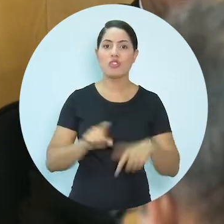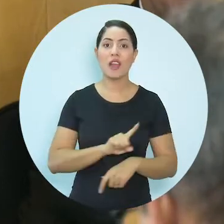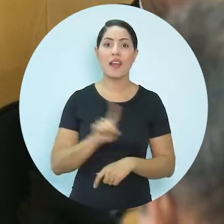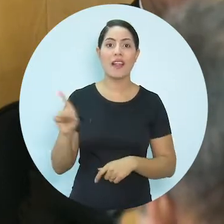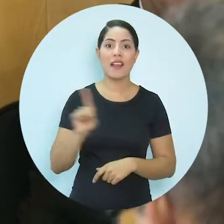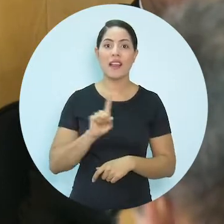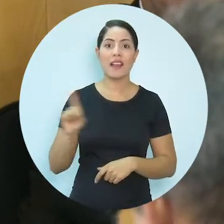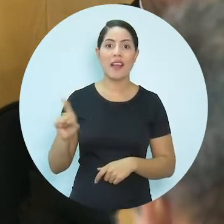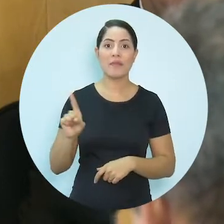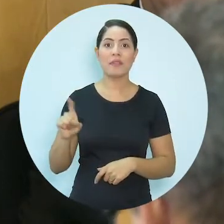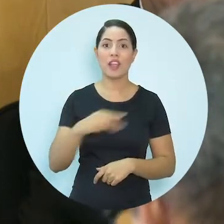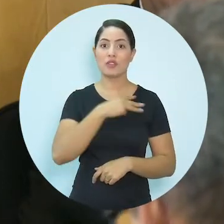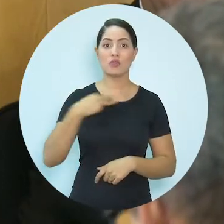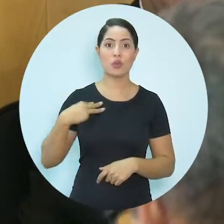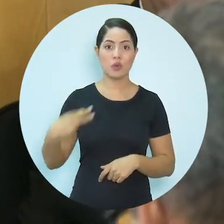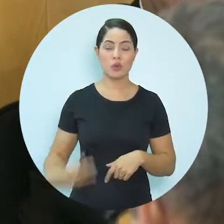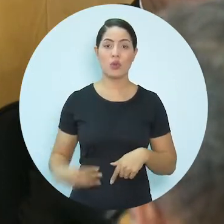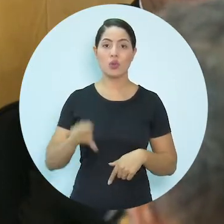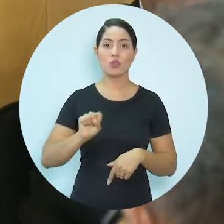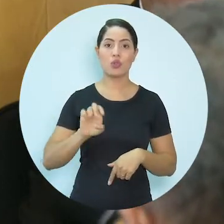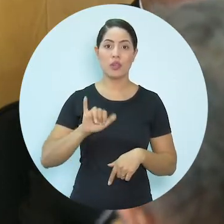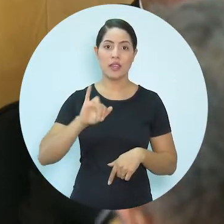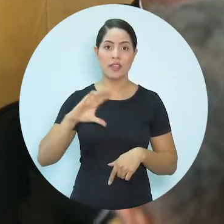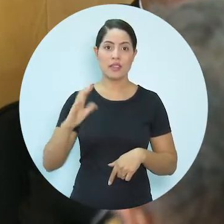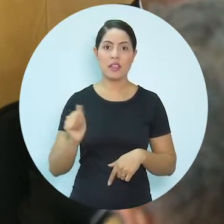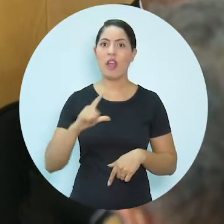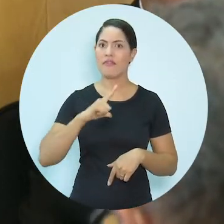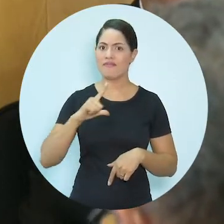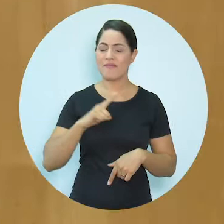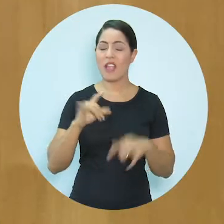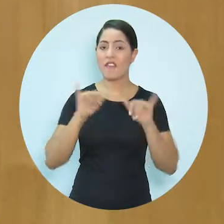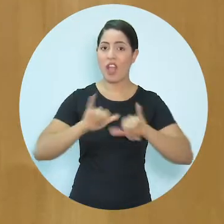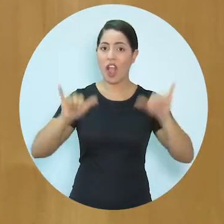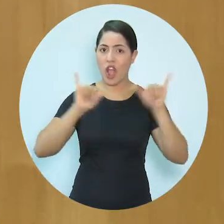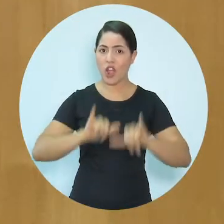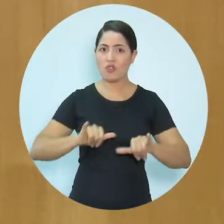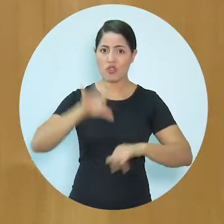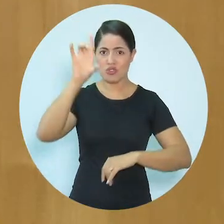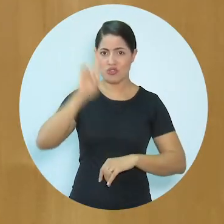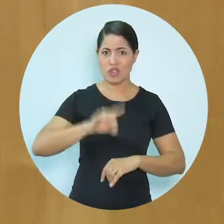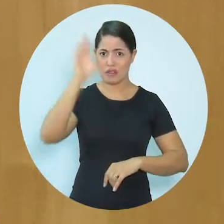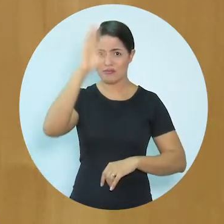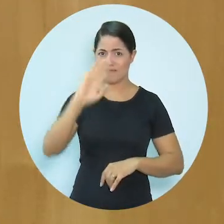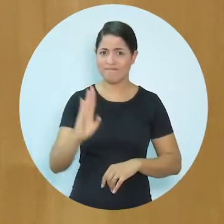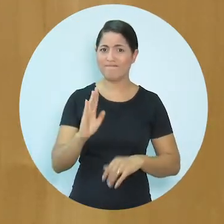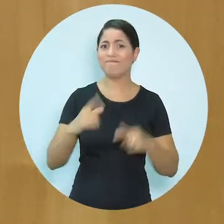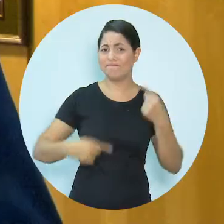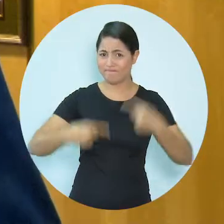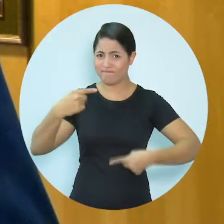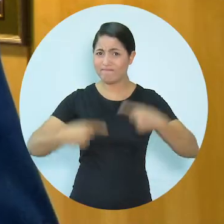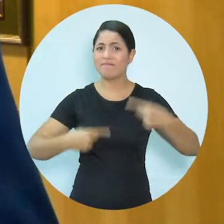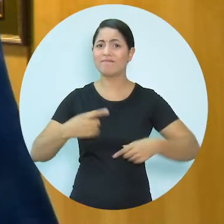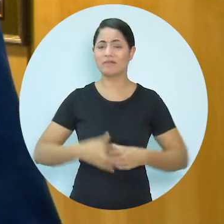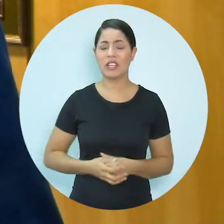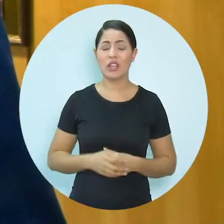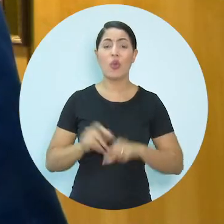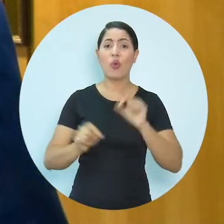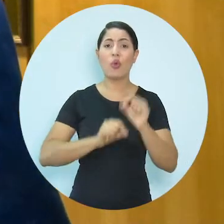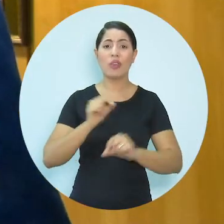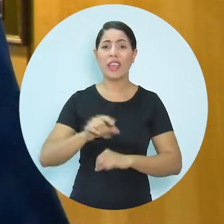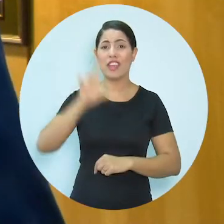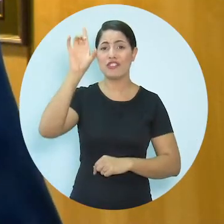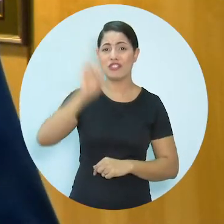Genebra, na Suíça, onde o retrocesso e os ataques às políticas de memória no Brasil foram discutidos. Debatemos